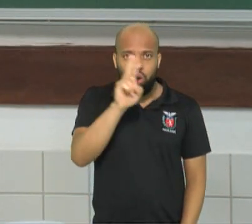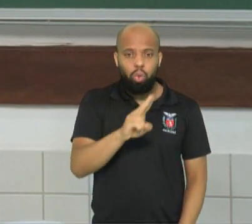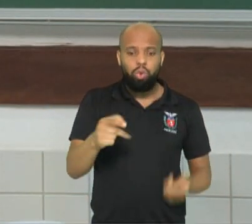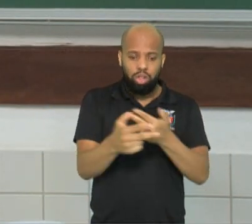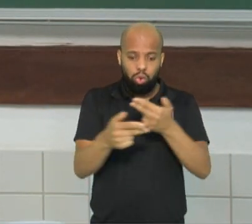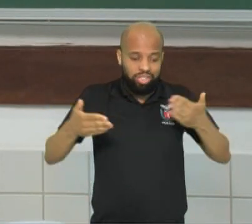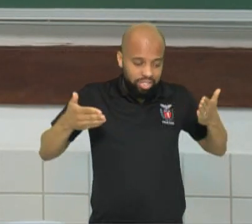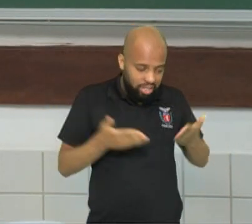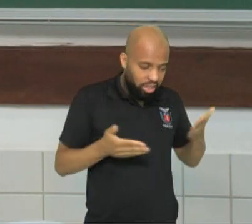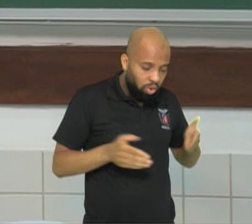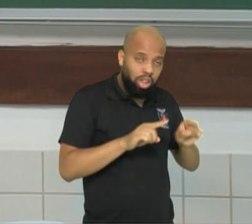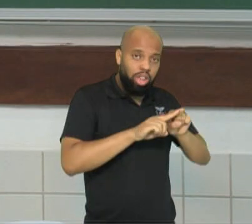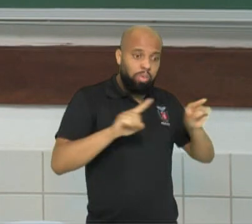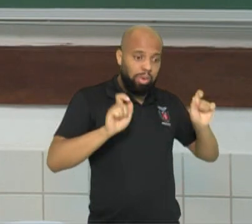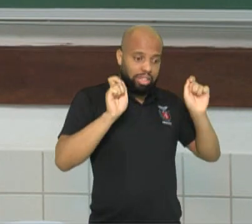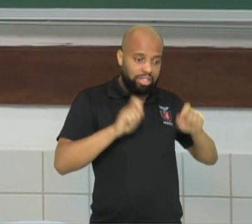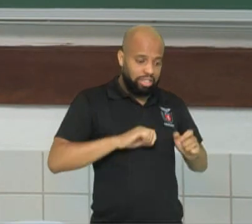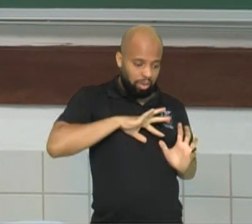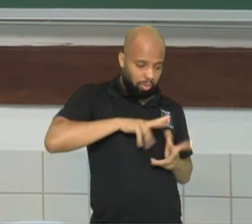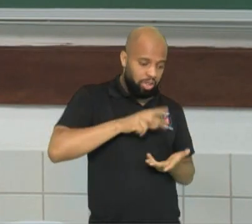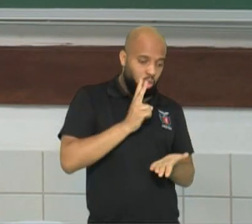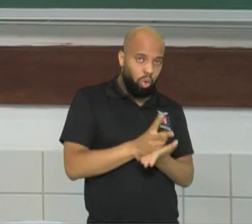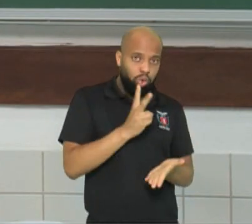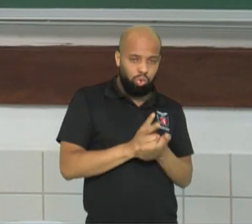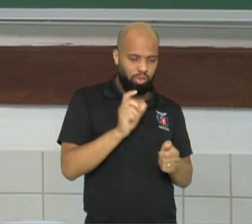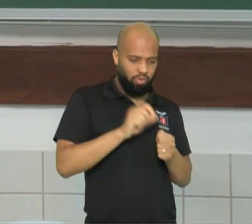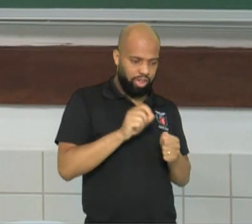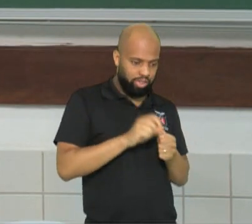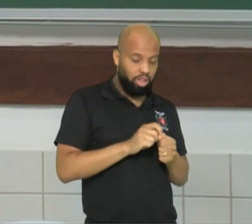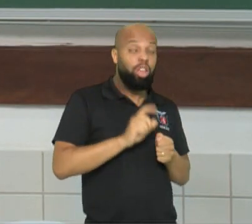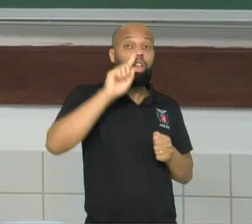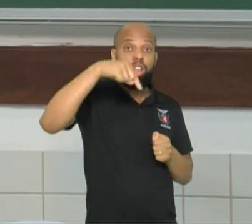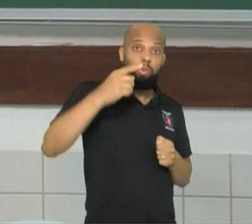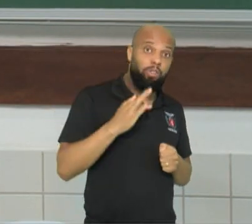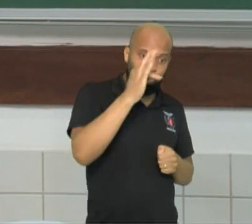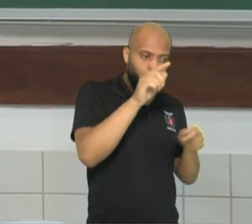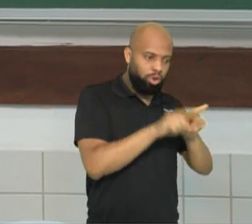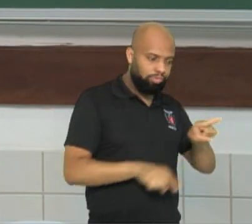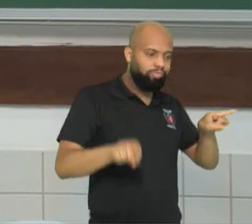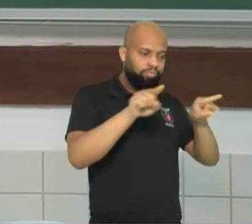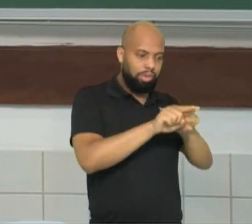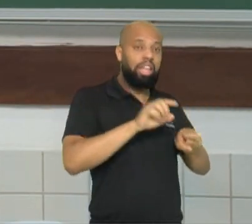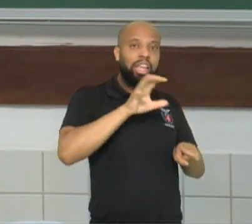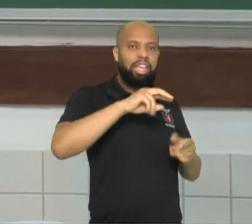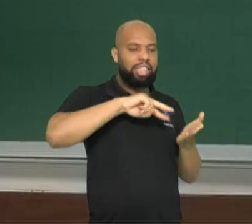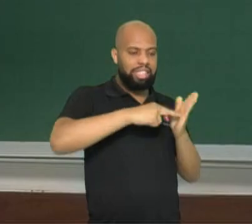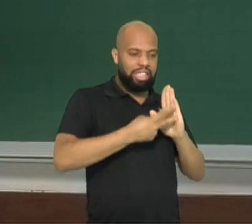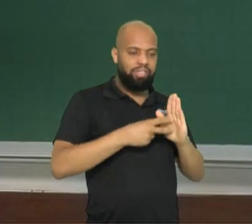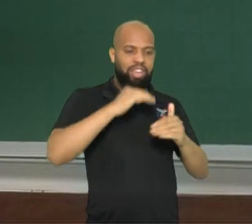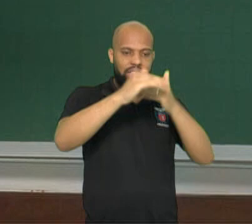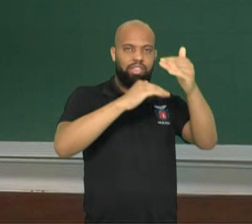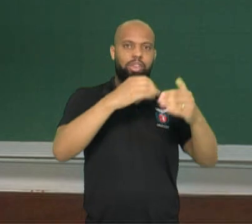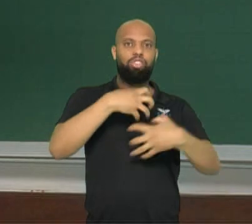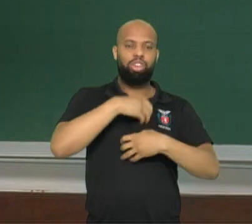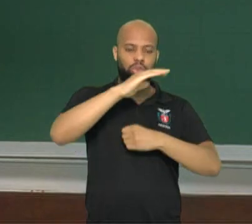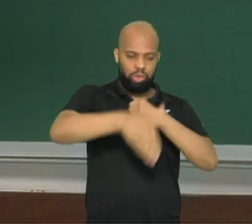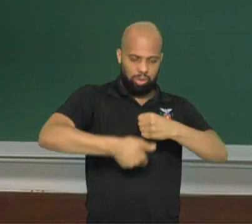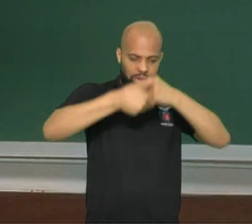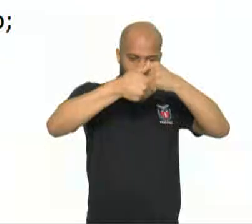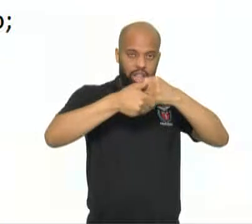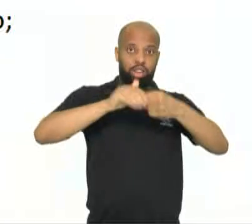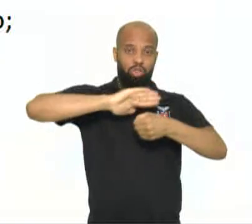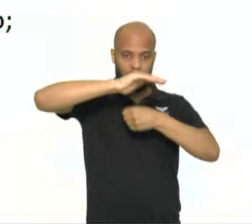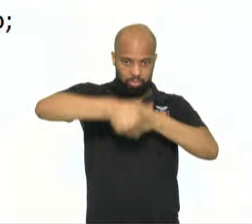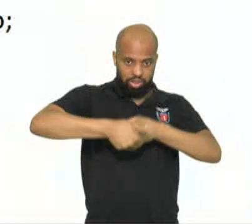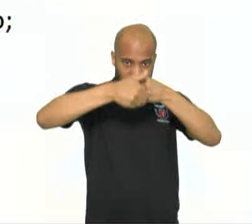recursos agora, mas que permita que o planeta continue gerando recursos para gerações futuras. Isso é desenvolvimento sustentável. Como é que a gente pode fazer